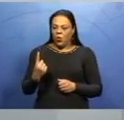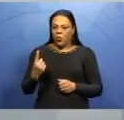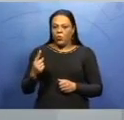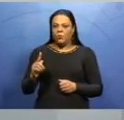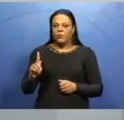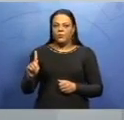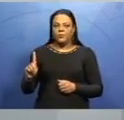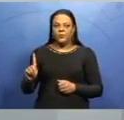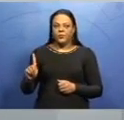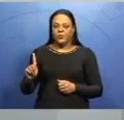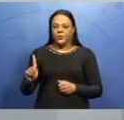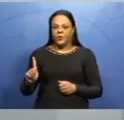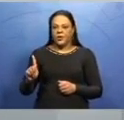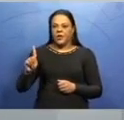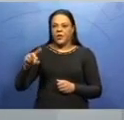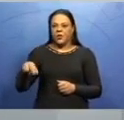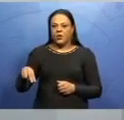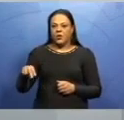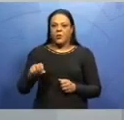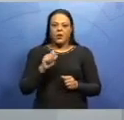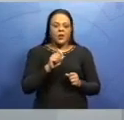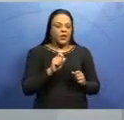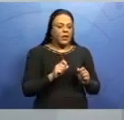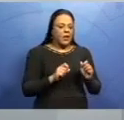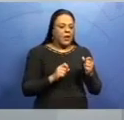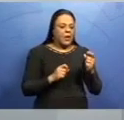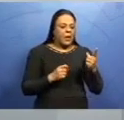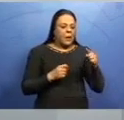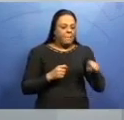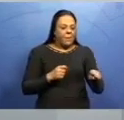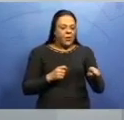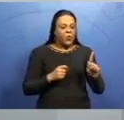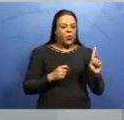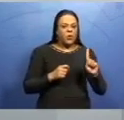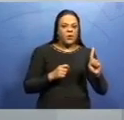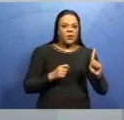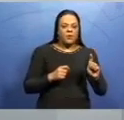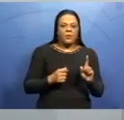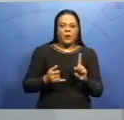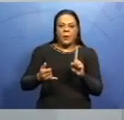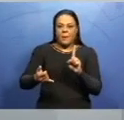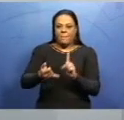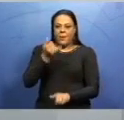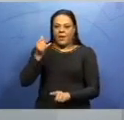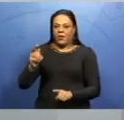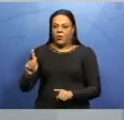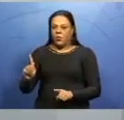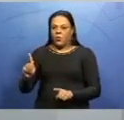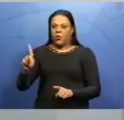a 1.000 gramas. Meio quilograma é igual a